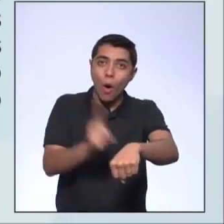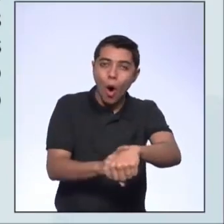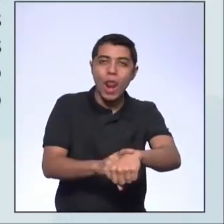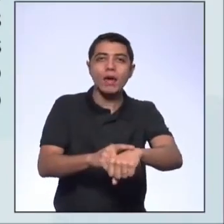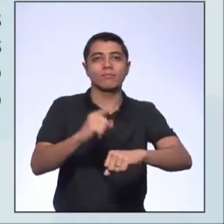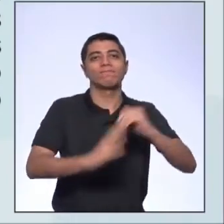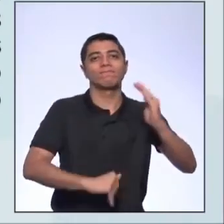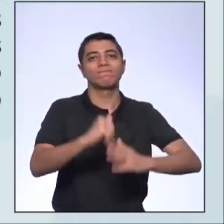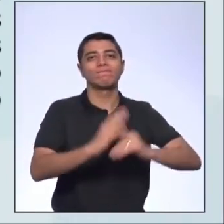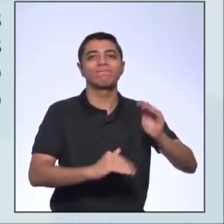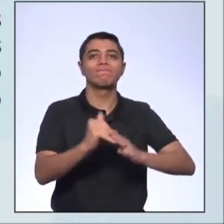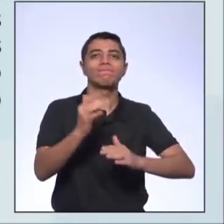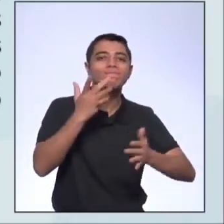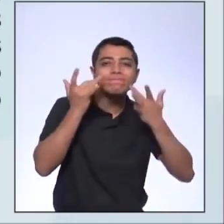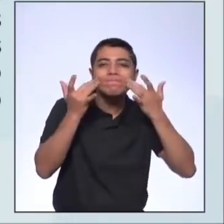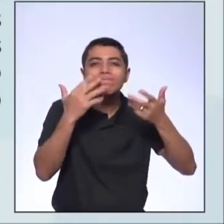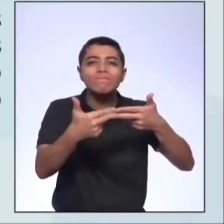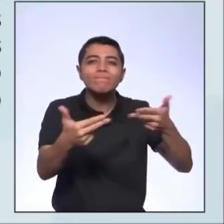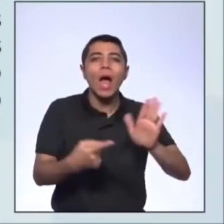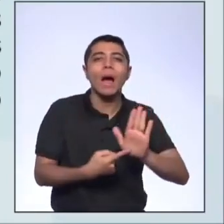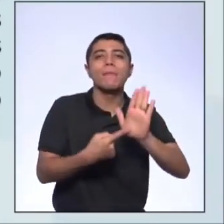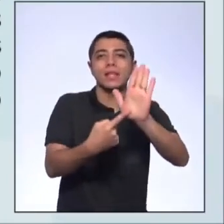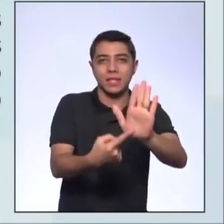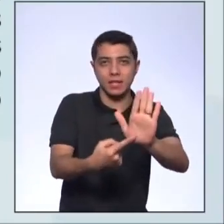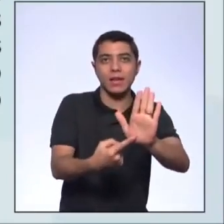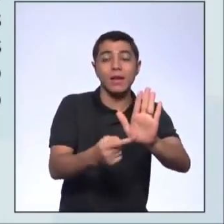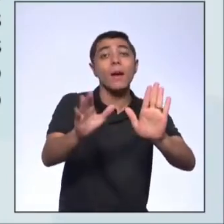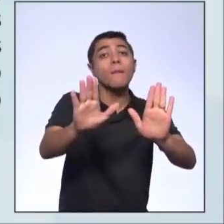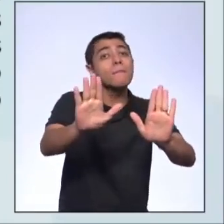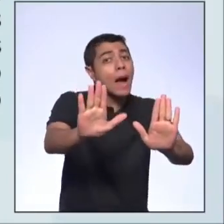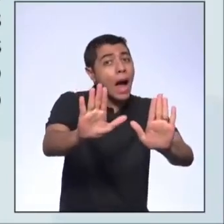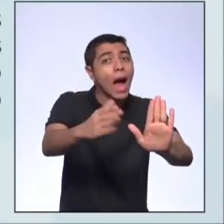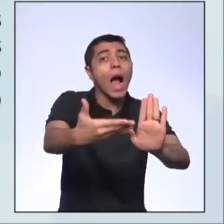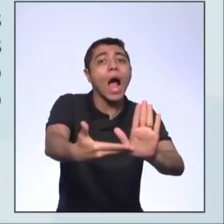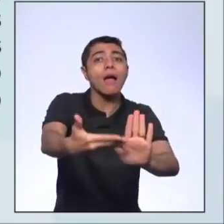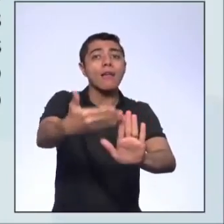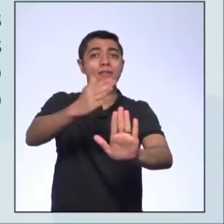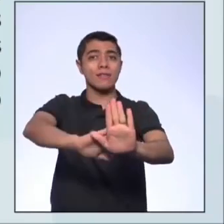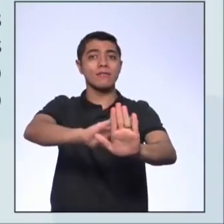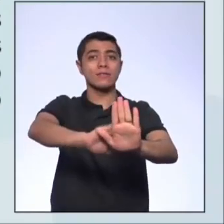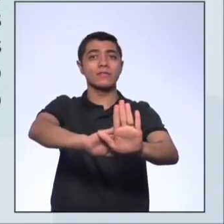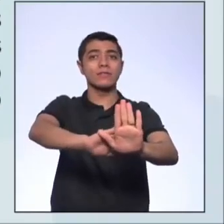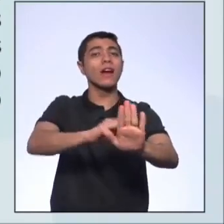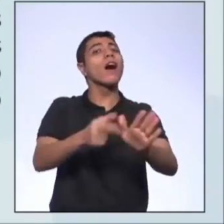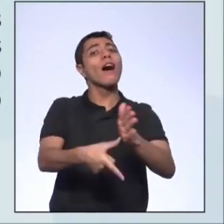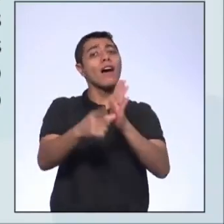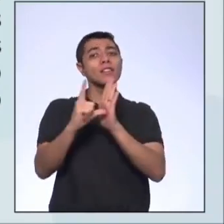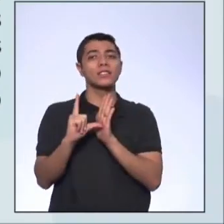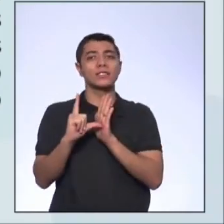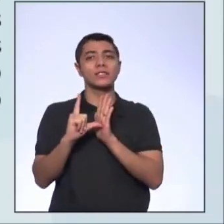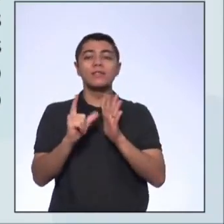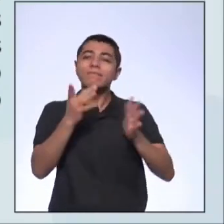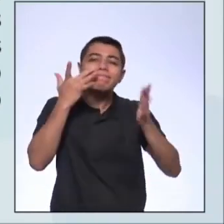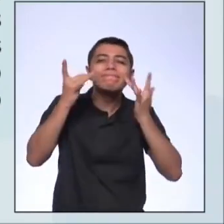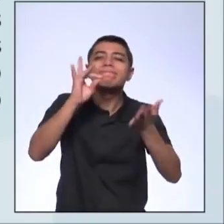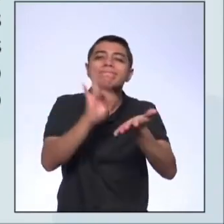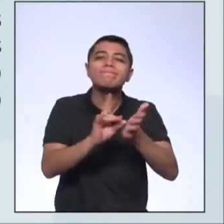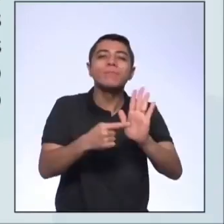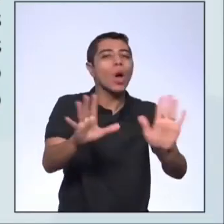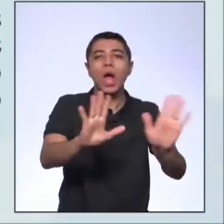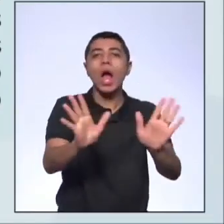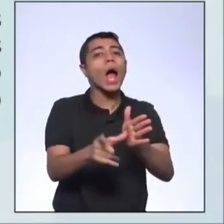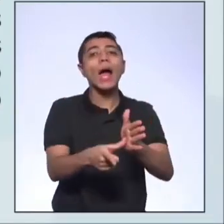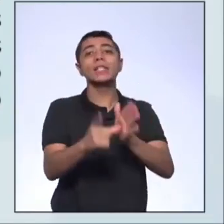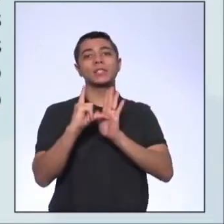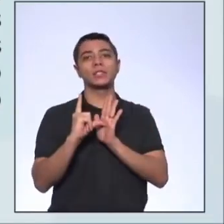quando eu estou já apresentando o espetáculo. Mas eu posso estar utilizando a tecnologia também anteriormente. Tá? Uma das formas